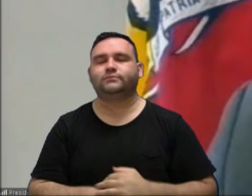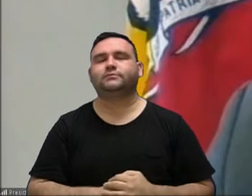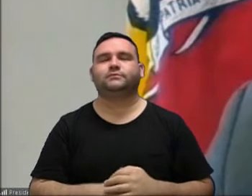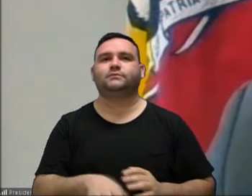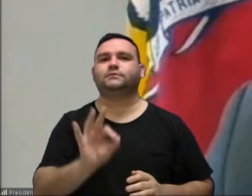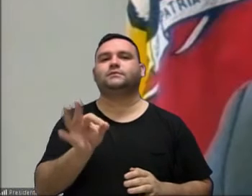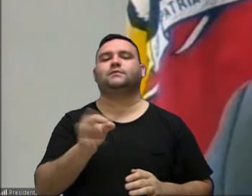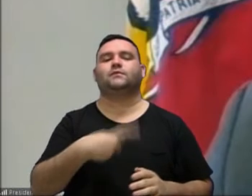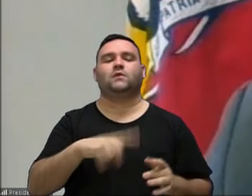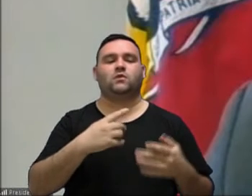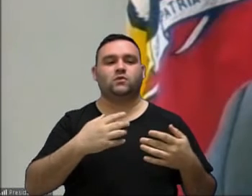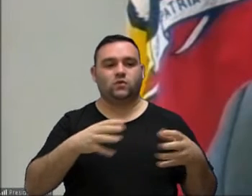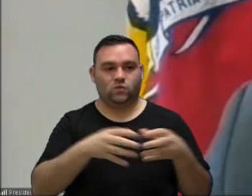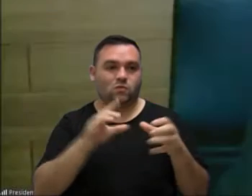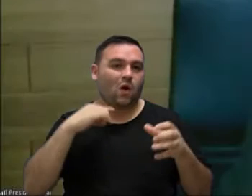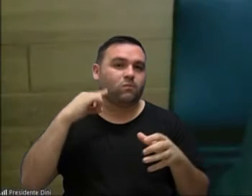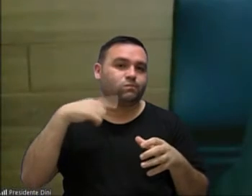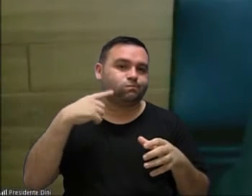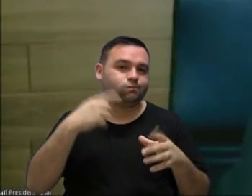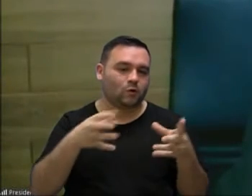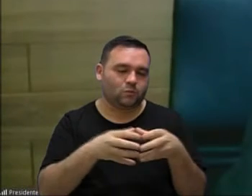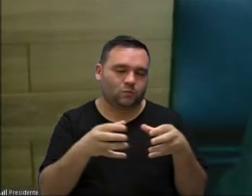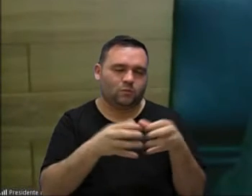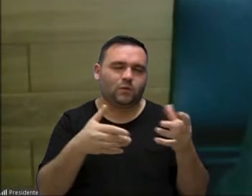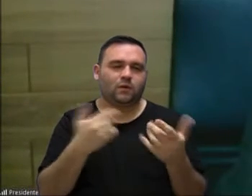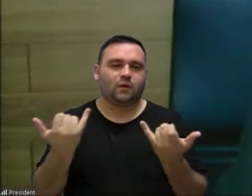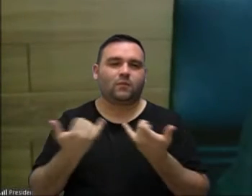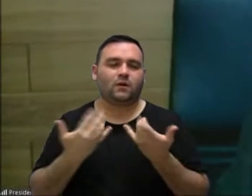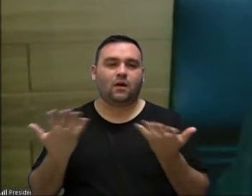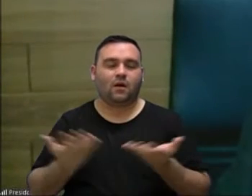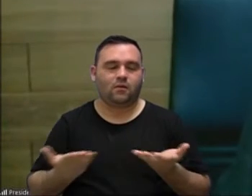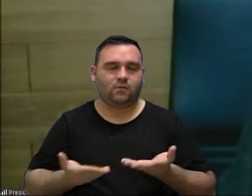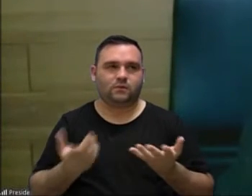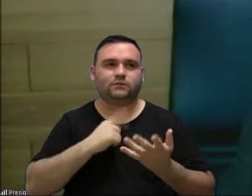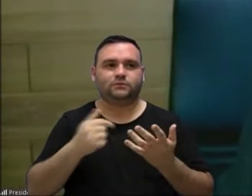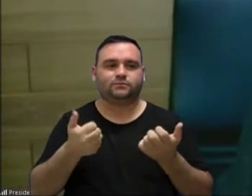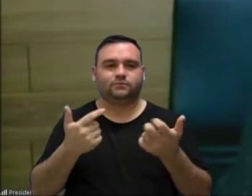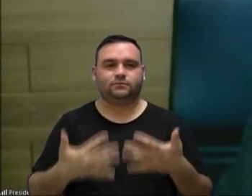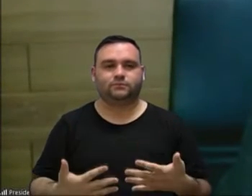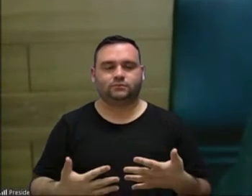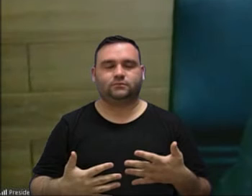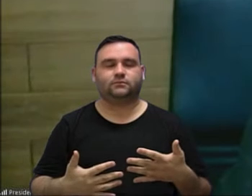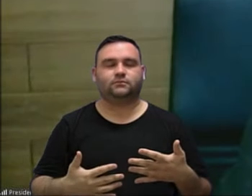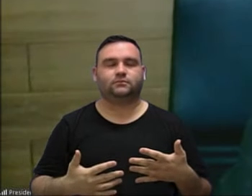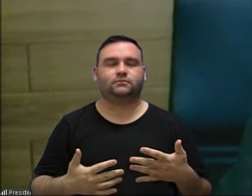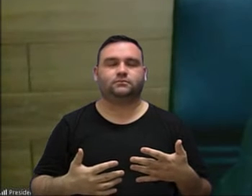o nosso jurídico acabou de passar essa situação